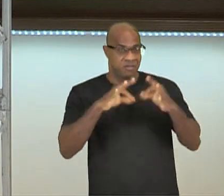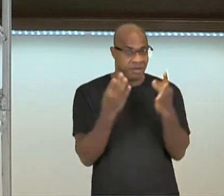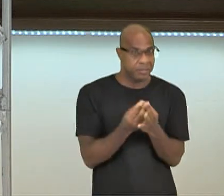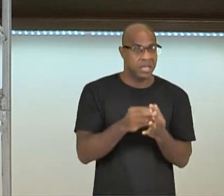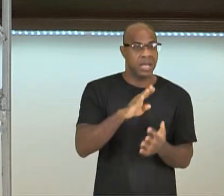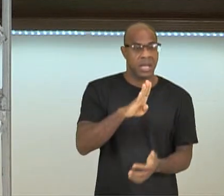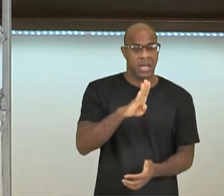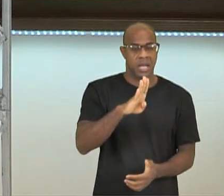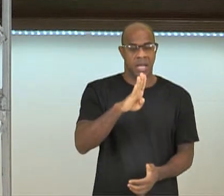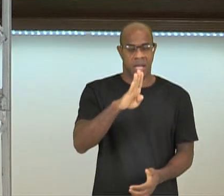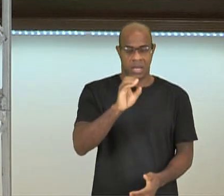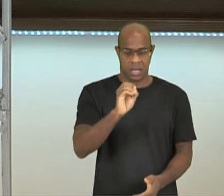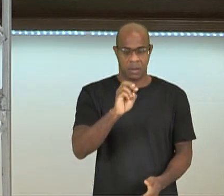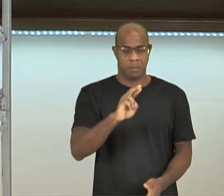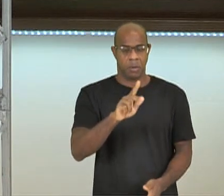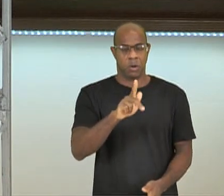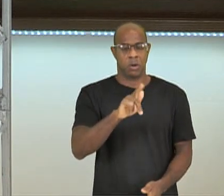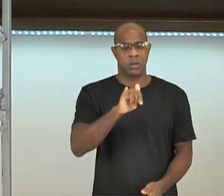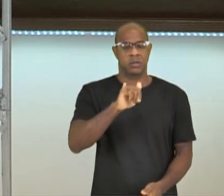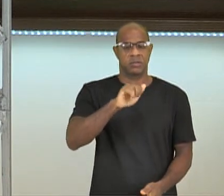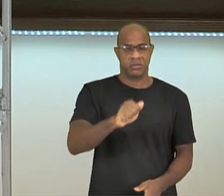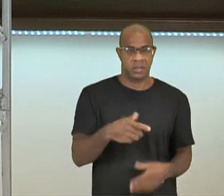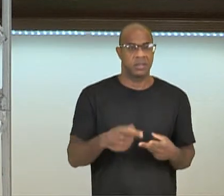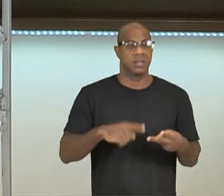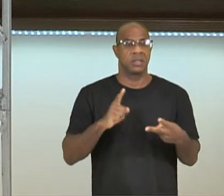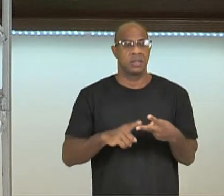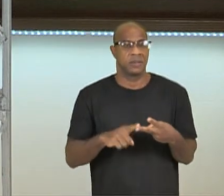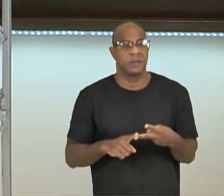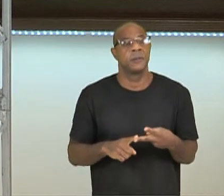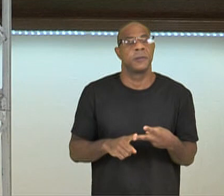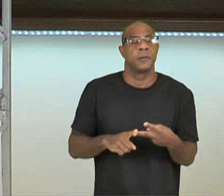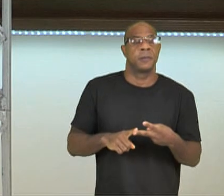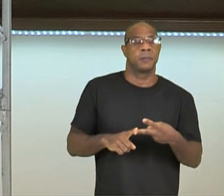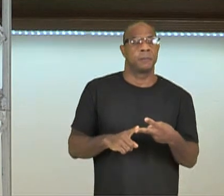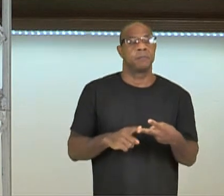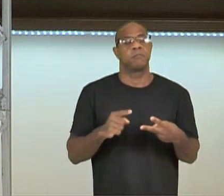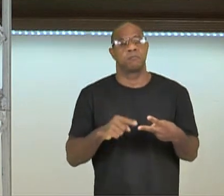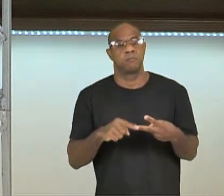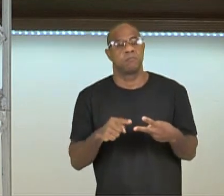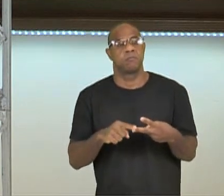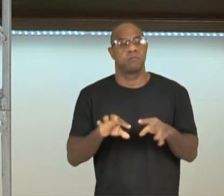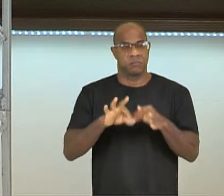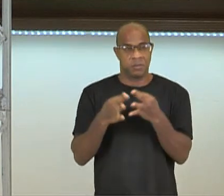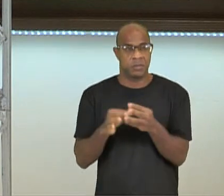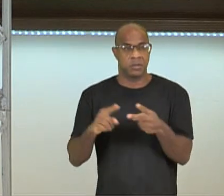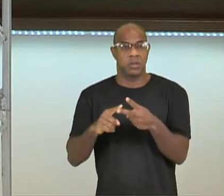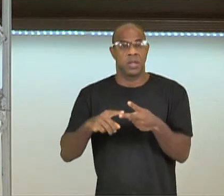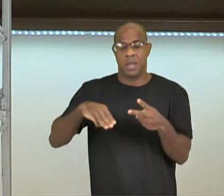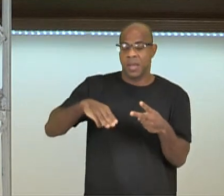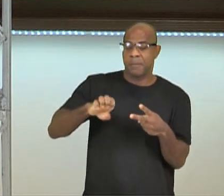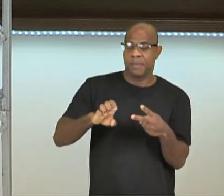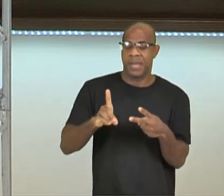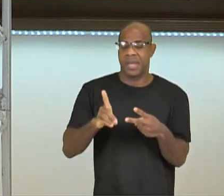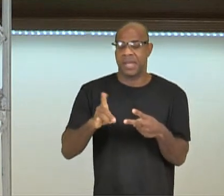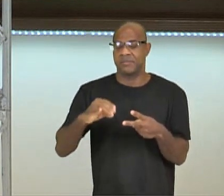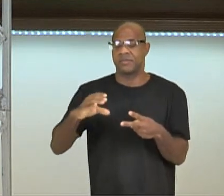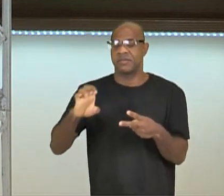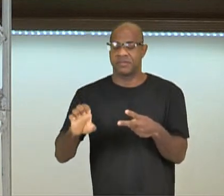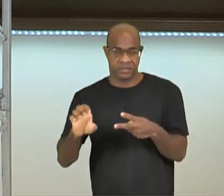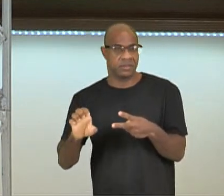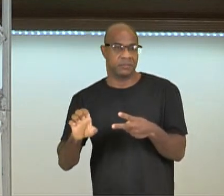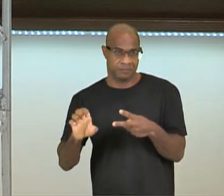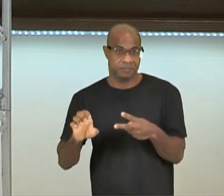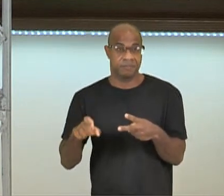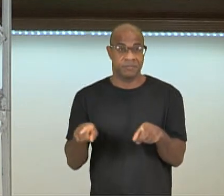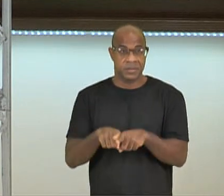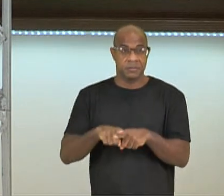dos Médici, que eram mecenas. As 2 famílias eram famílias mecenas, famílias